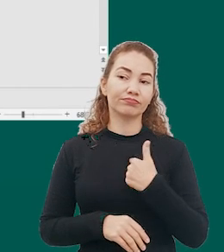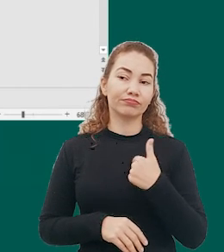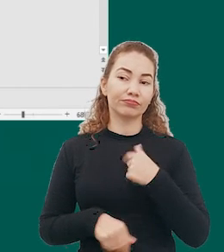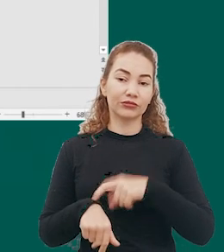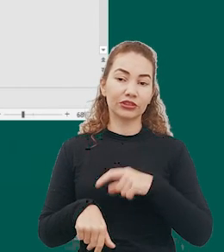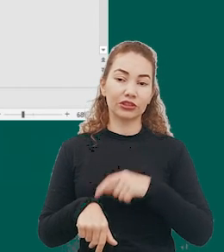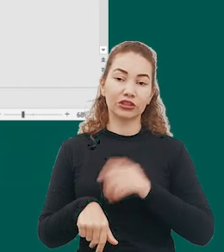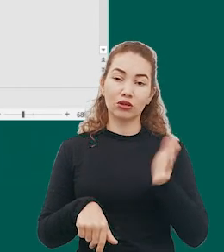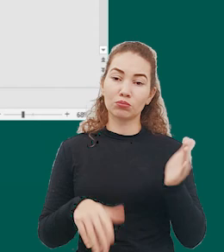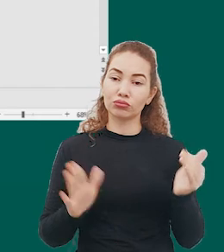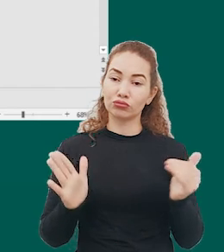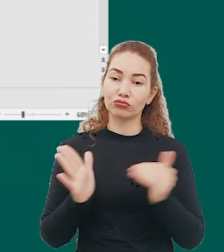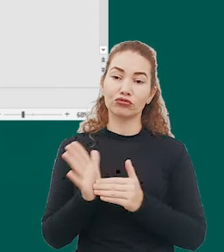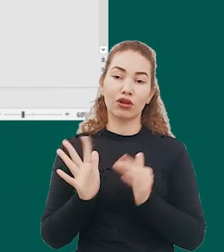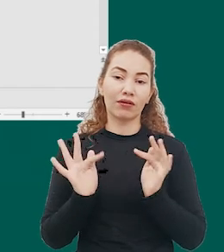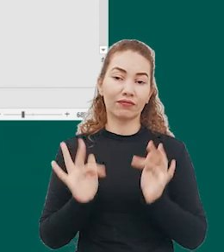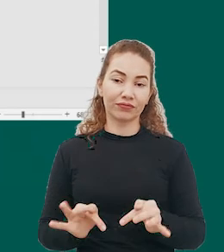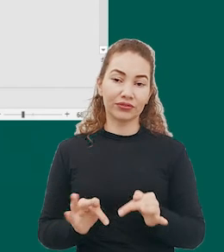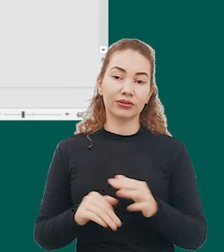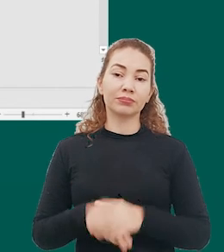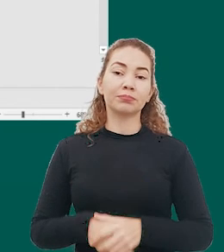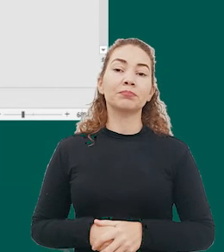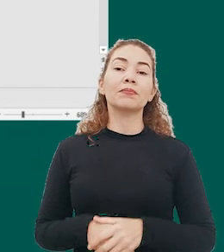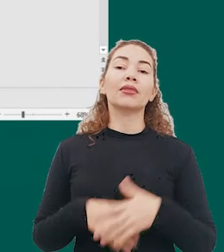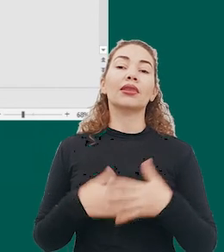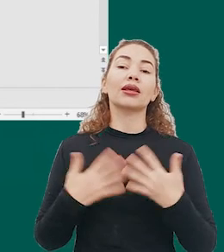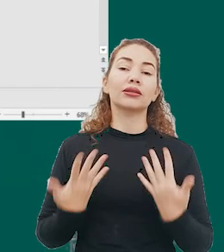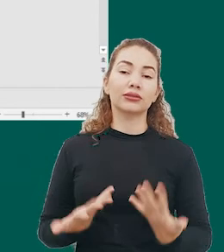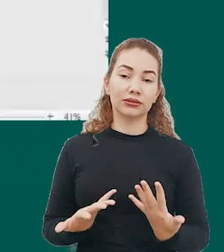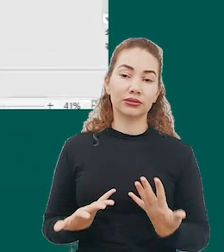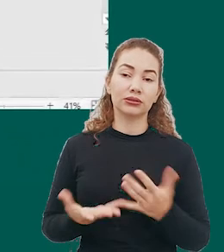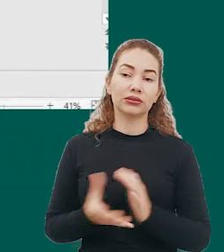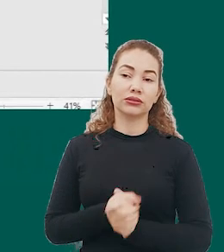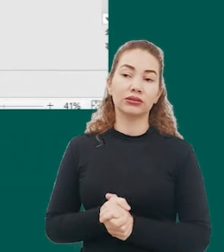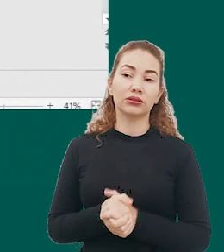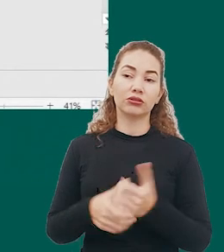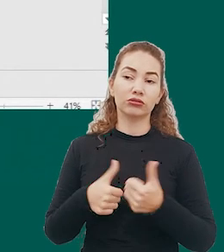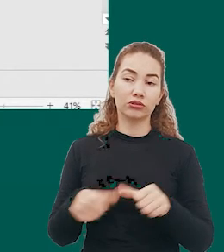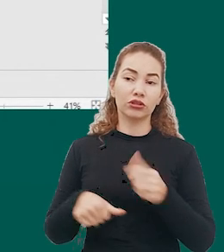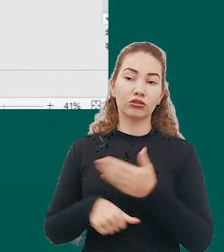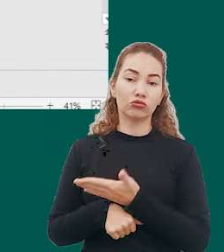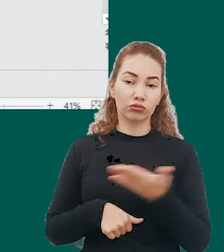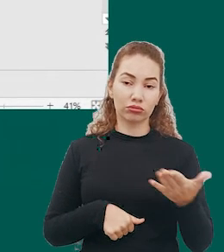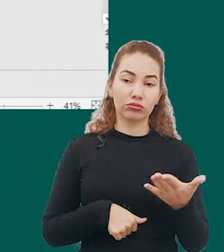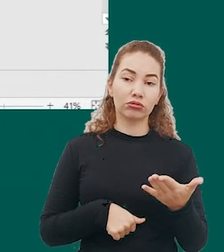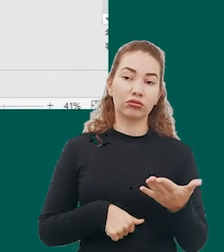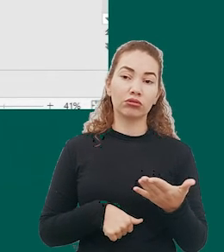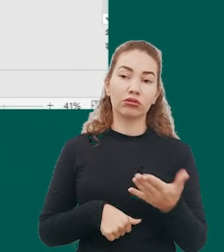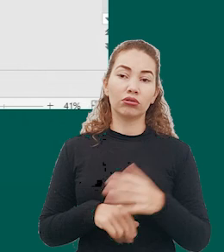tempo já estourou, né? Então, deixo com vocês